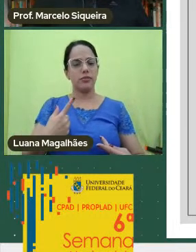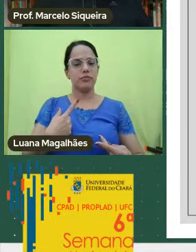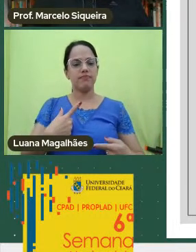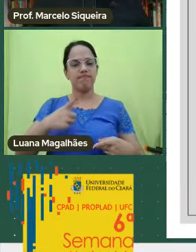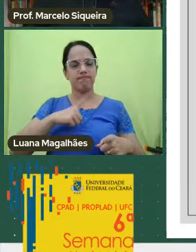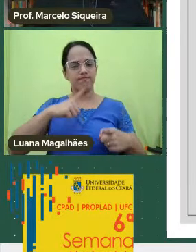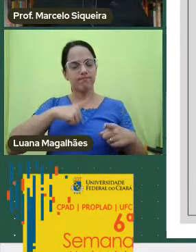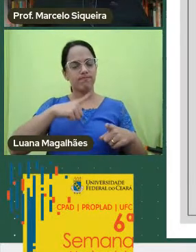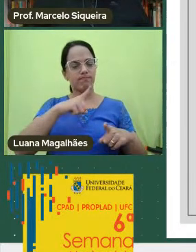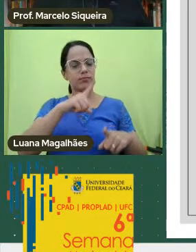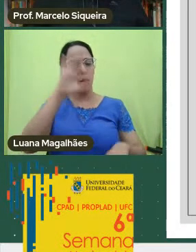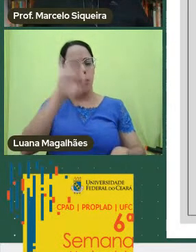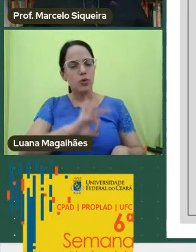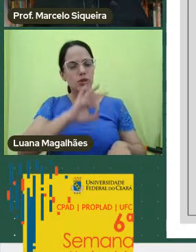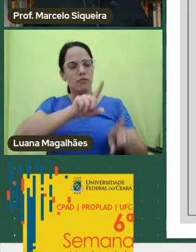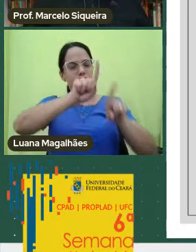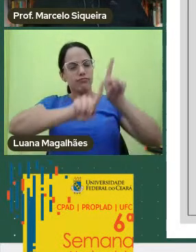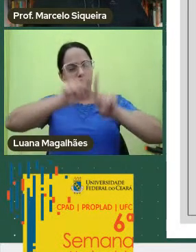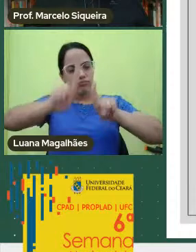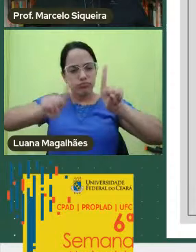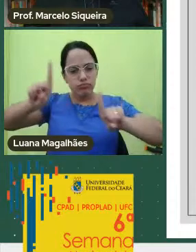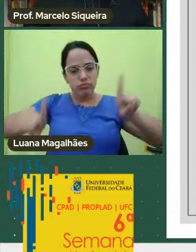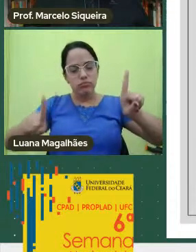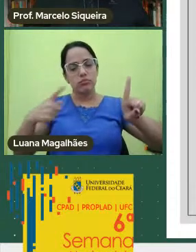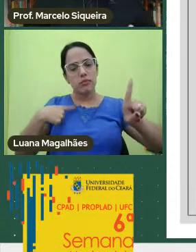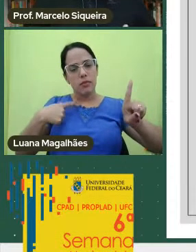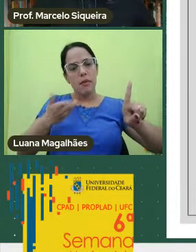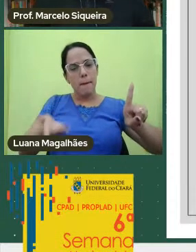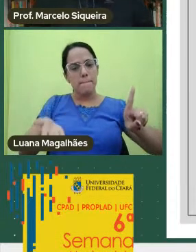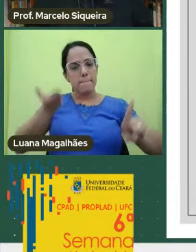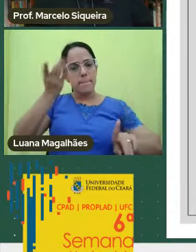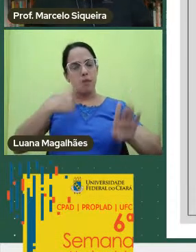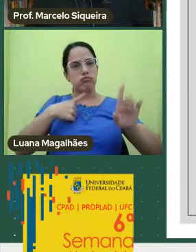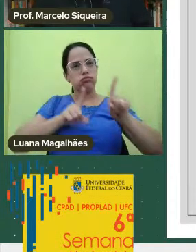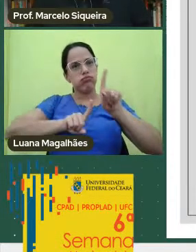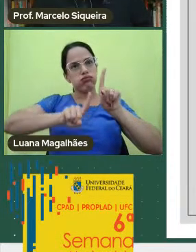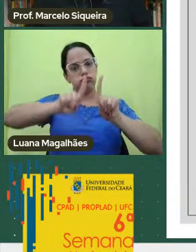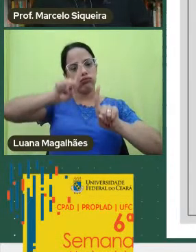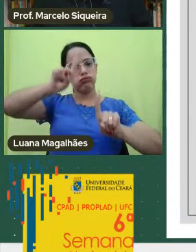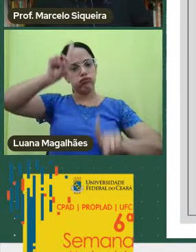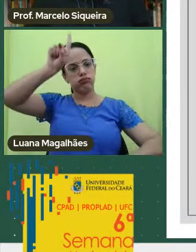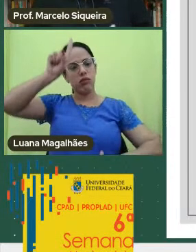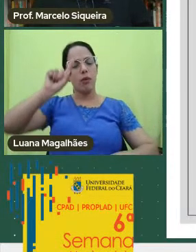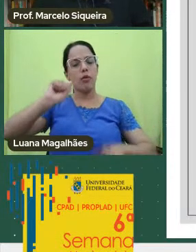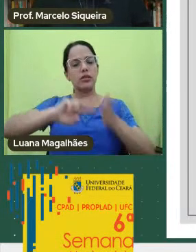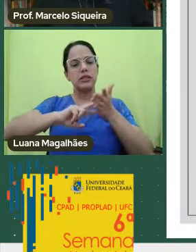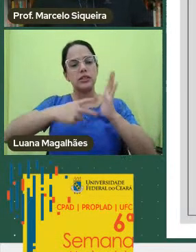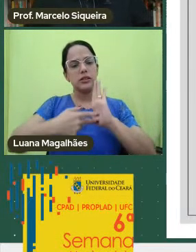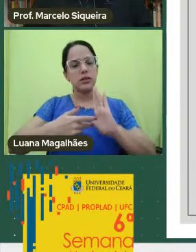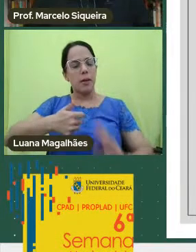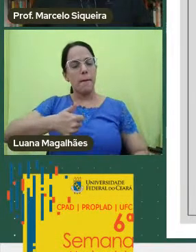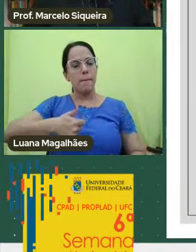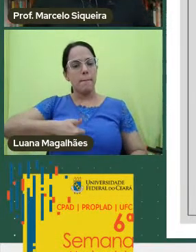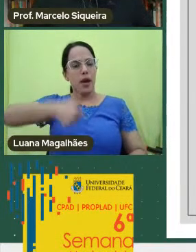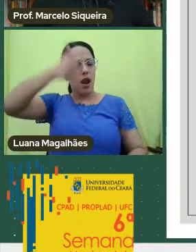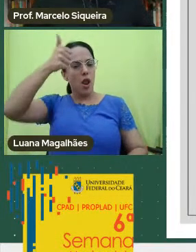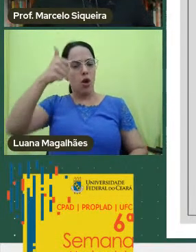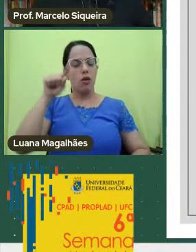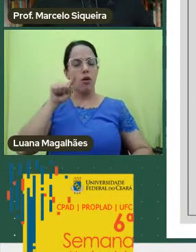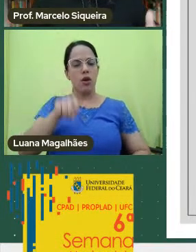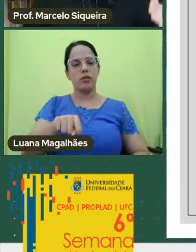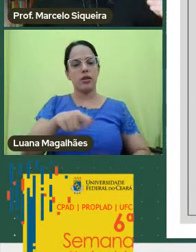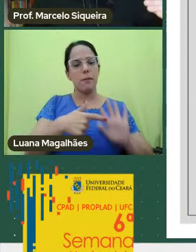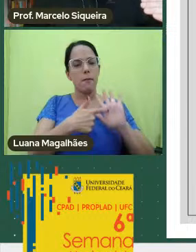gente percebe que quanto maior esses índices, melhor é o seu arquivo, né, o seu arquivo nacional, o arquivo que representa a